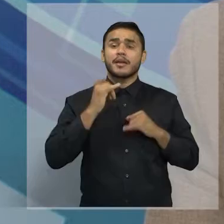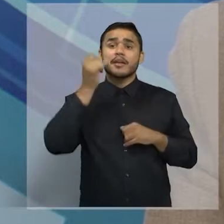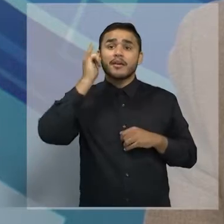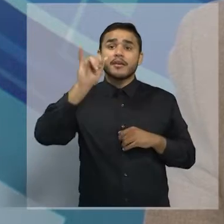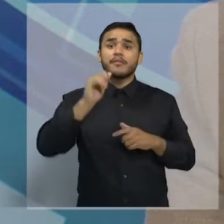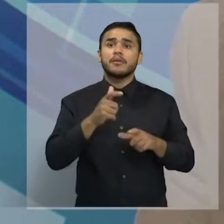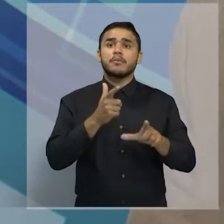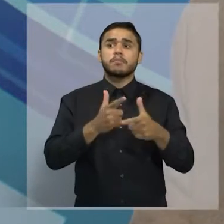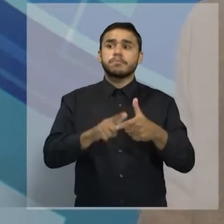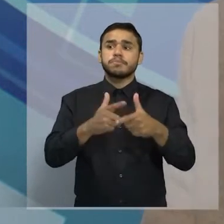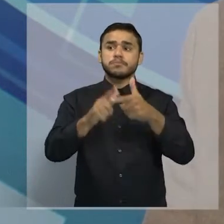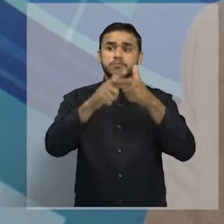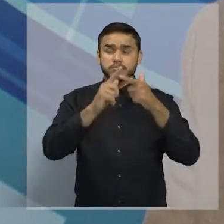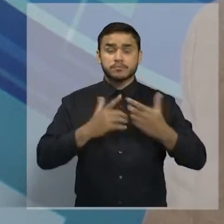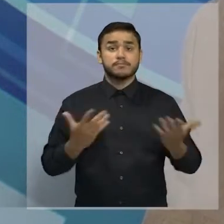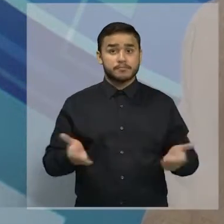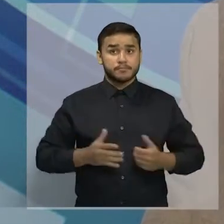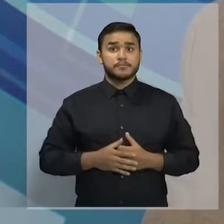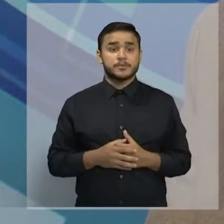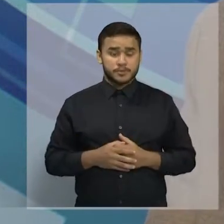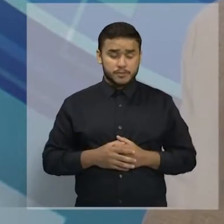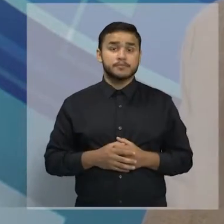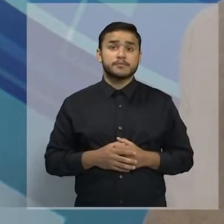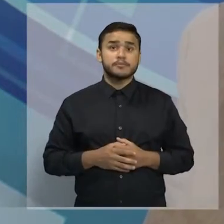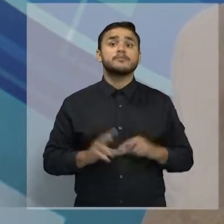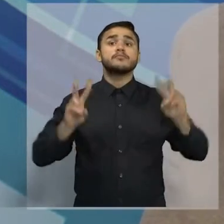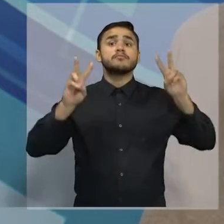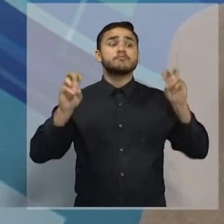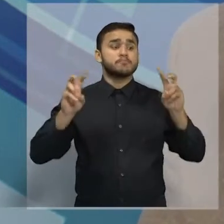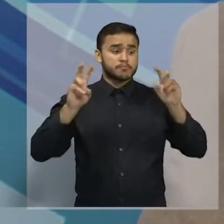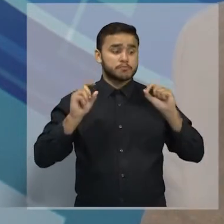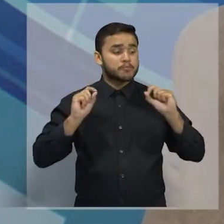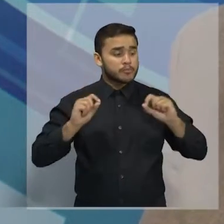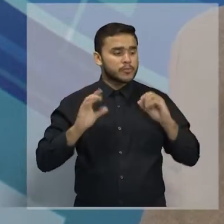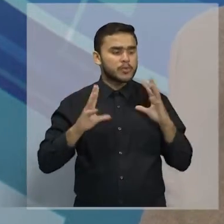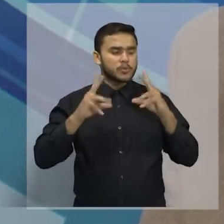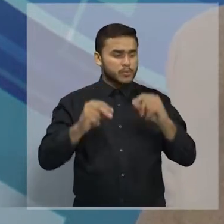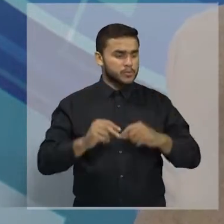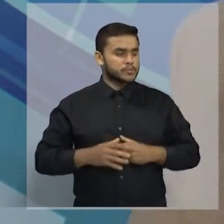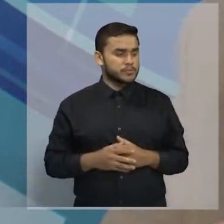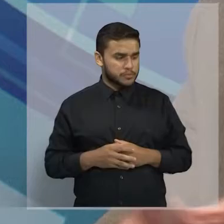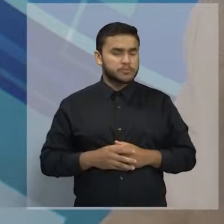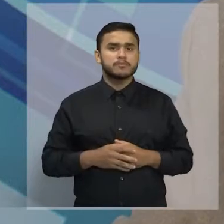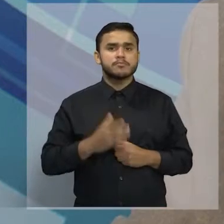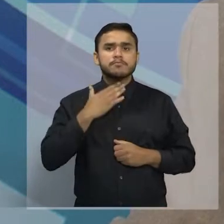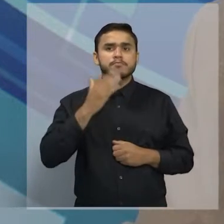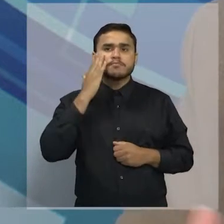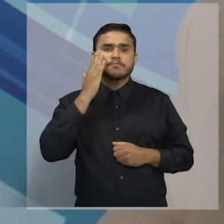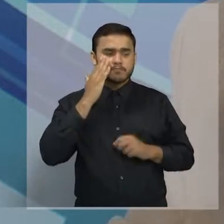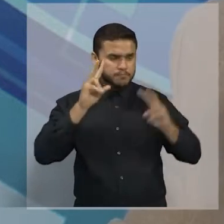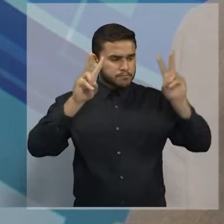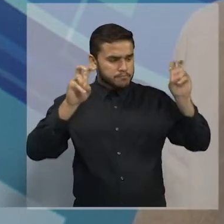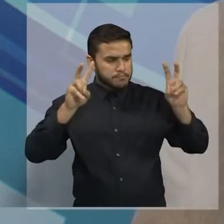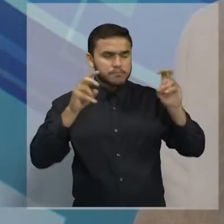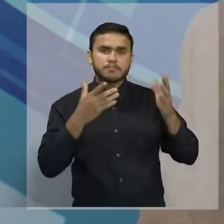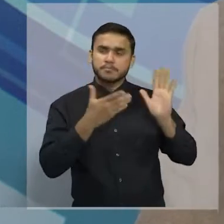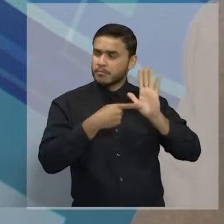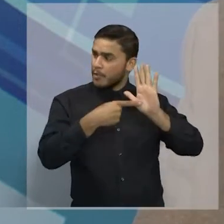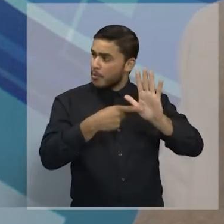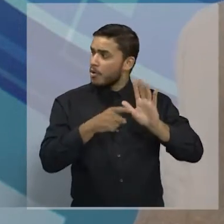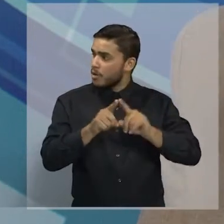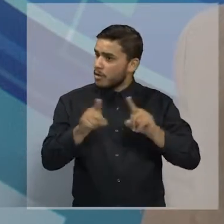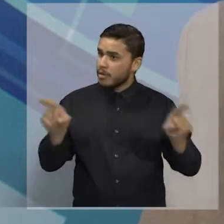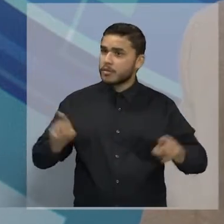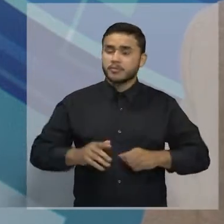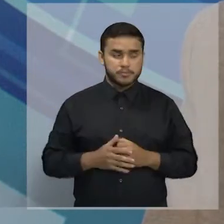déficit. Essa é a grande questão. O problema, aí que é os assuntos técnicos, para a gente explicar.